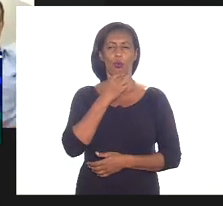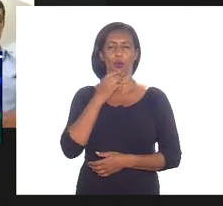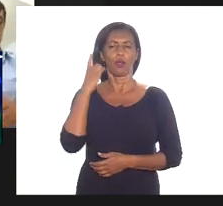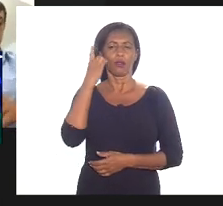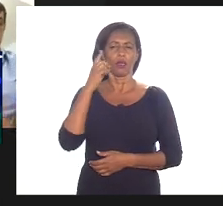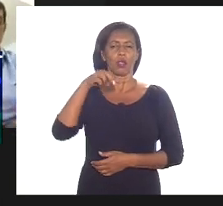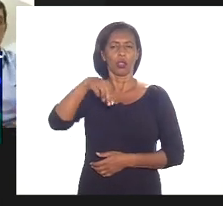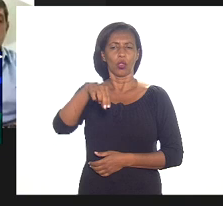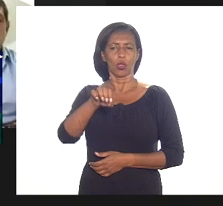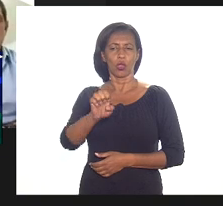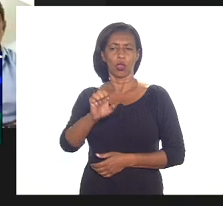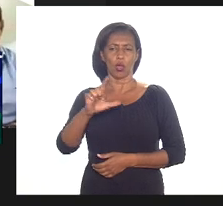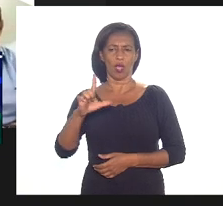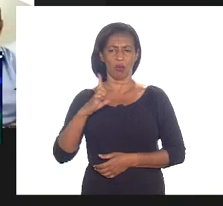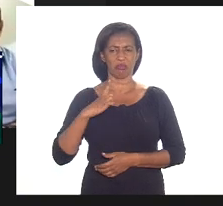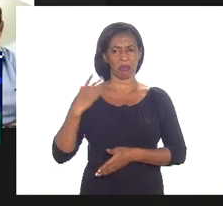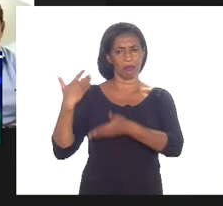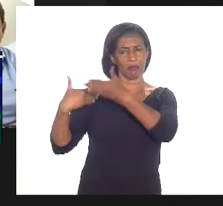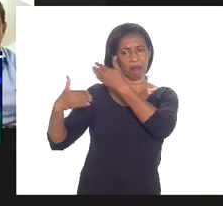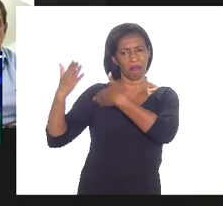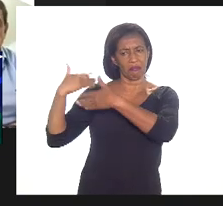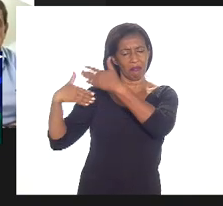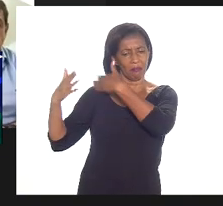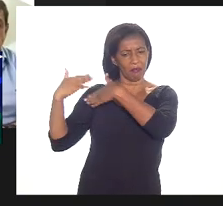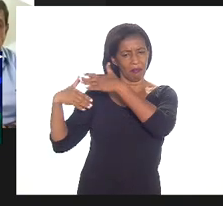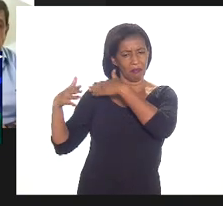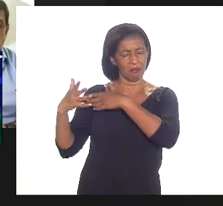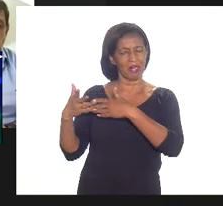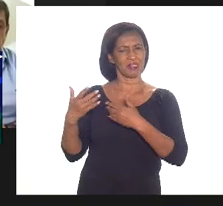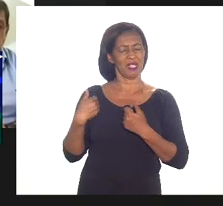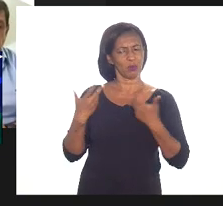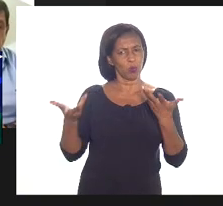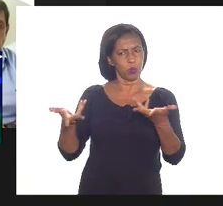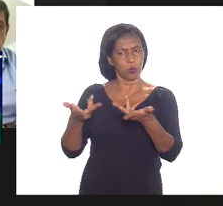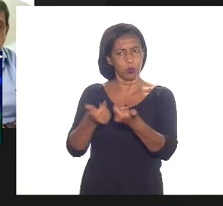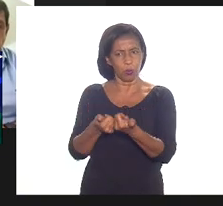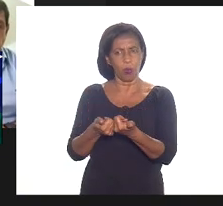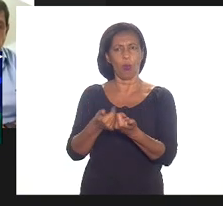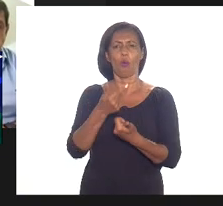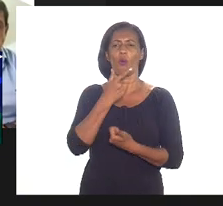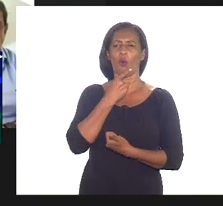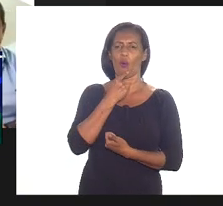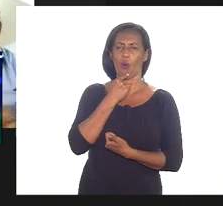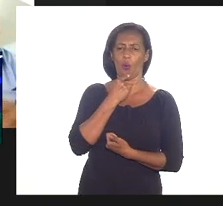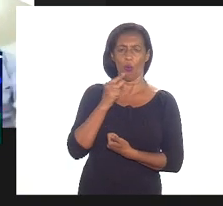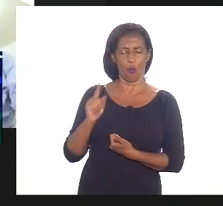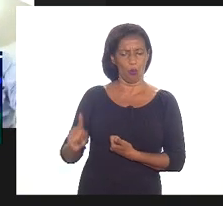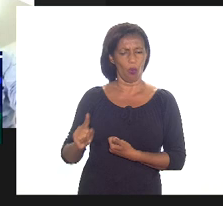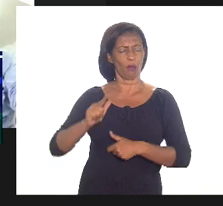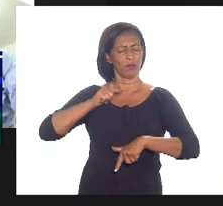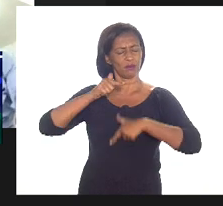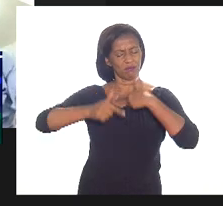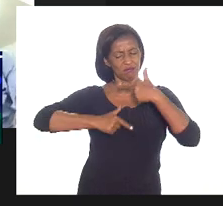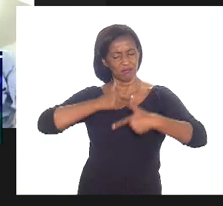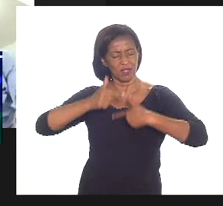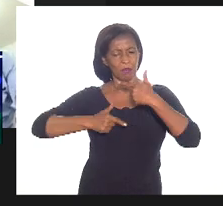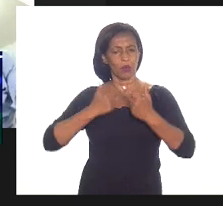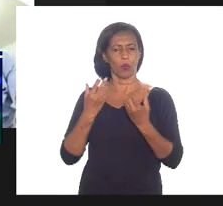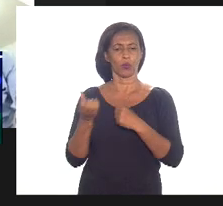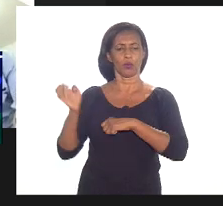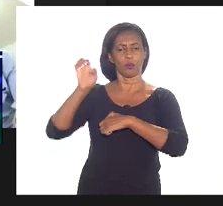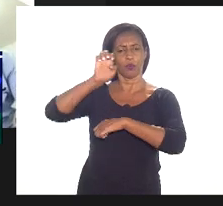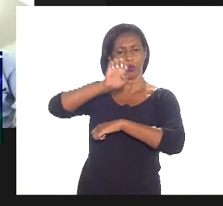e um passado é sempre um passado muito brilhante um cara que devemos respeitar Trabalhou muito pelo nosso